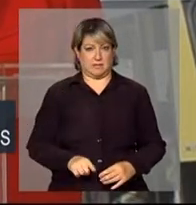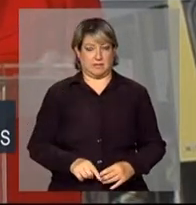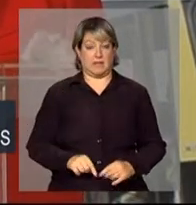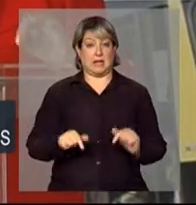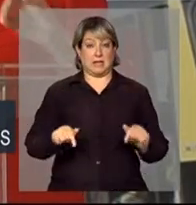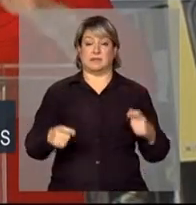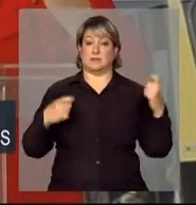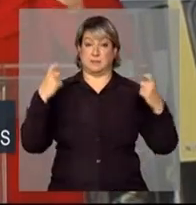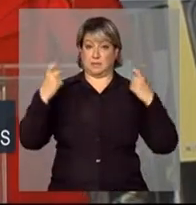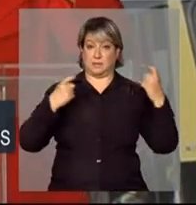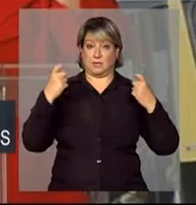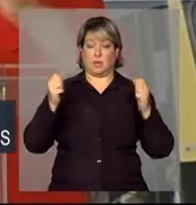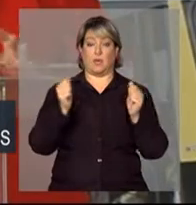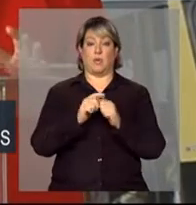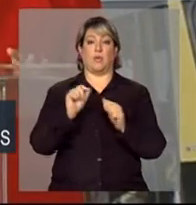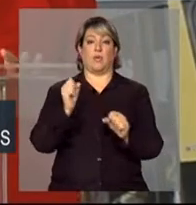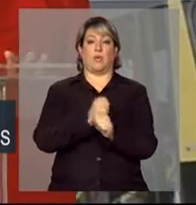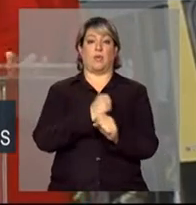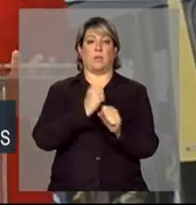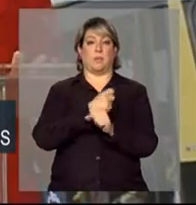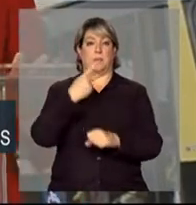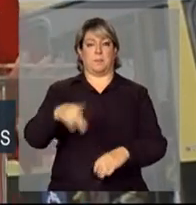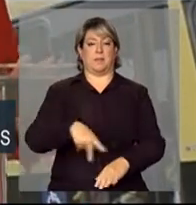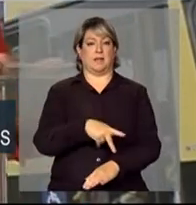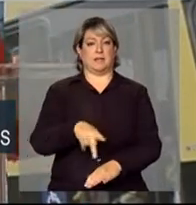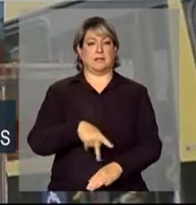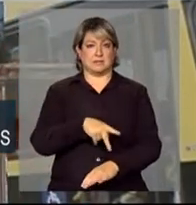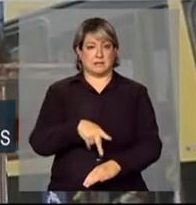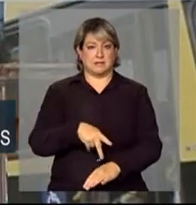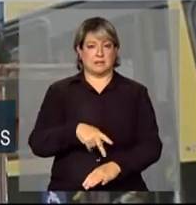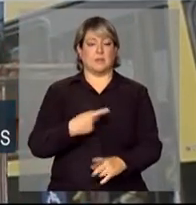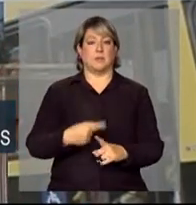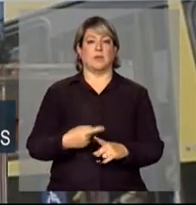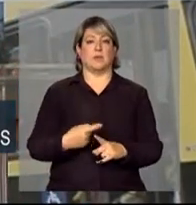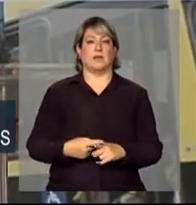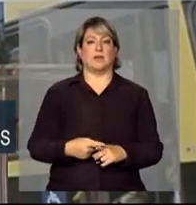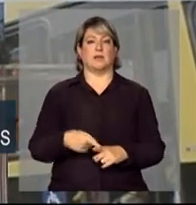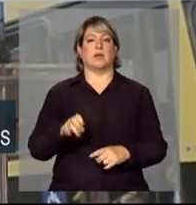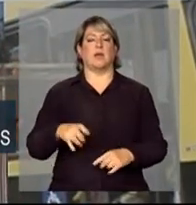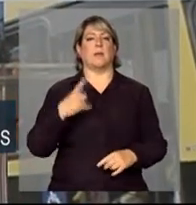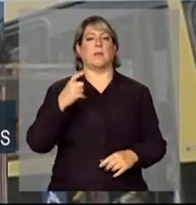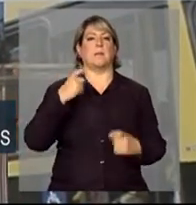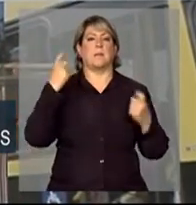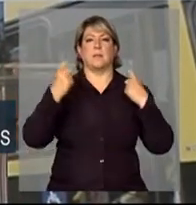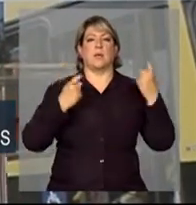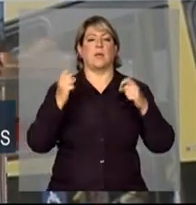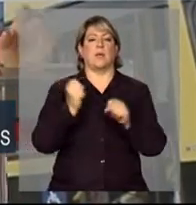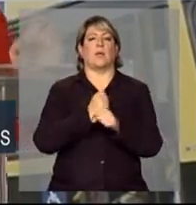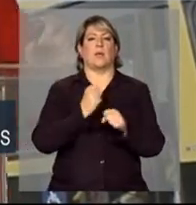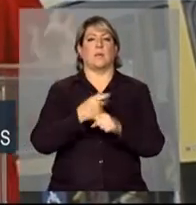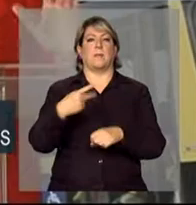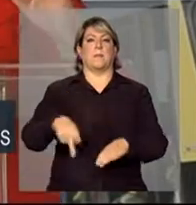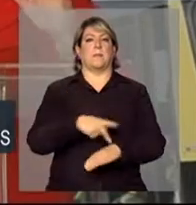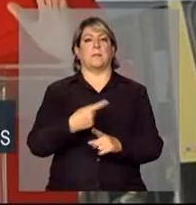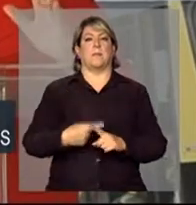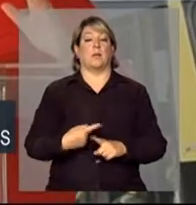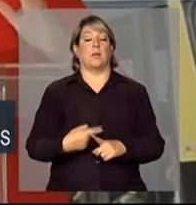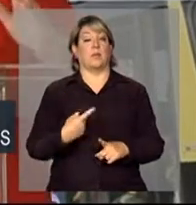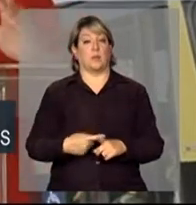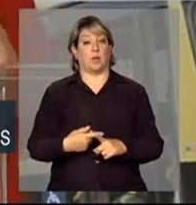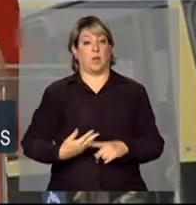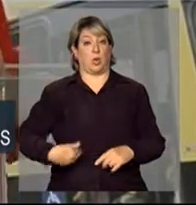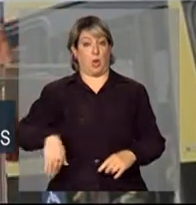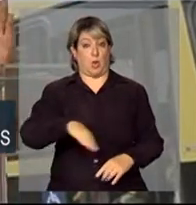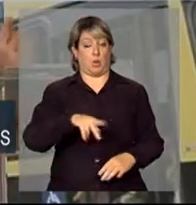uma preocupação com a infraestrutura do país. Por que que é uma preocupação com a infraestrutura do país? Porque o